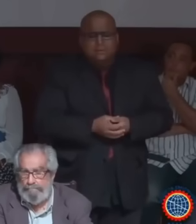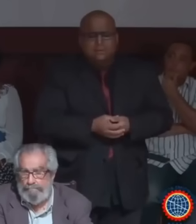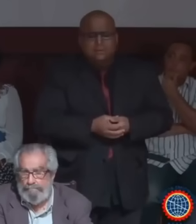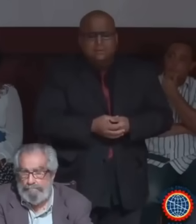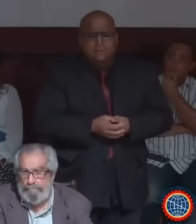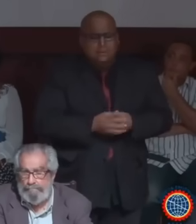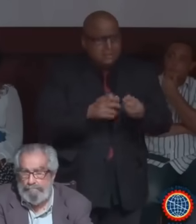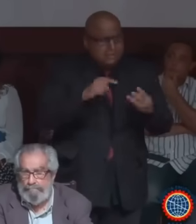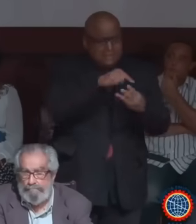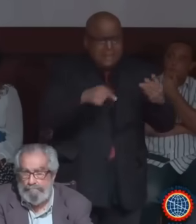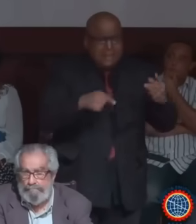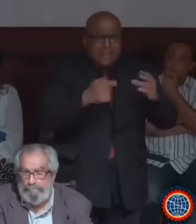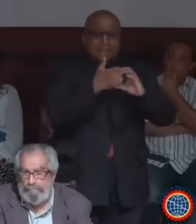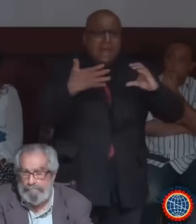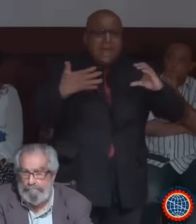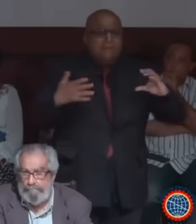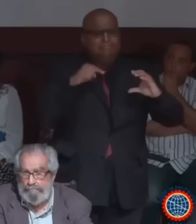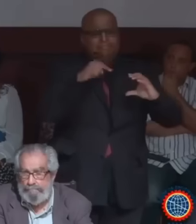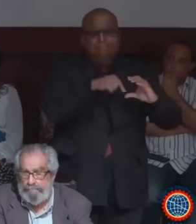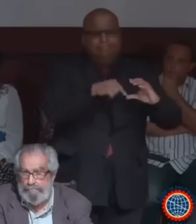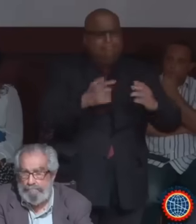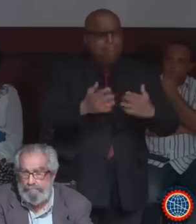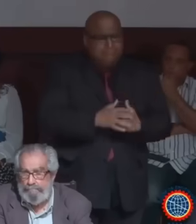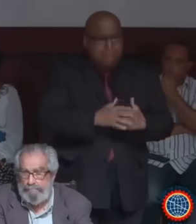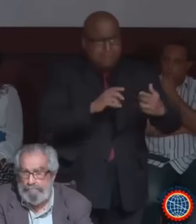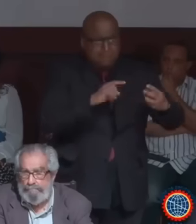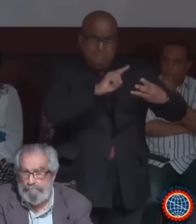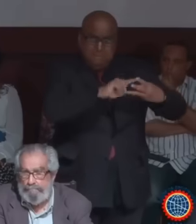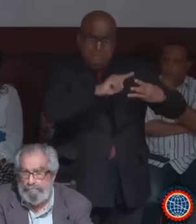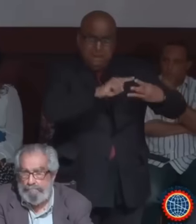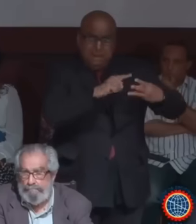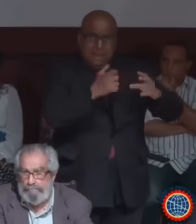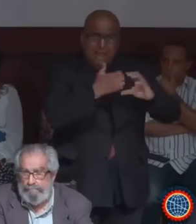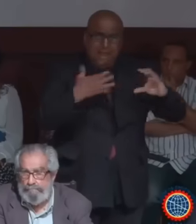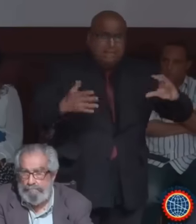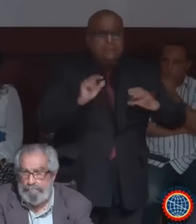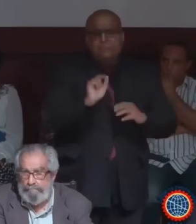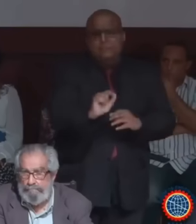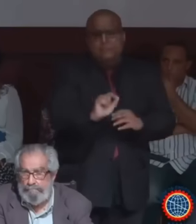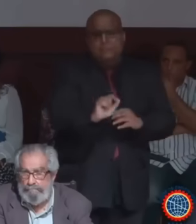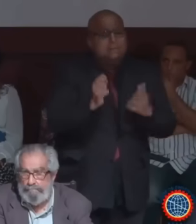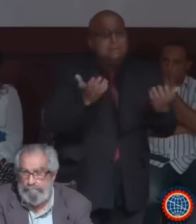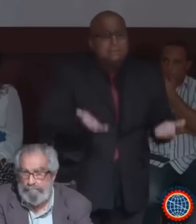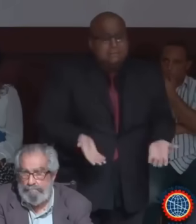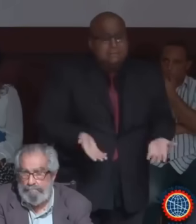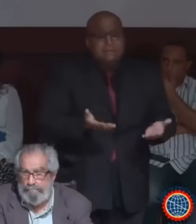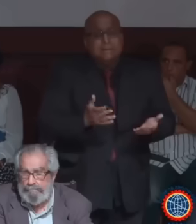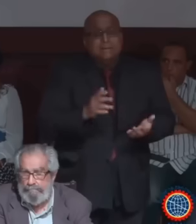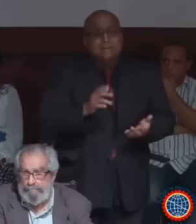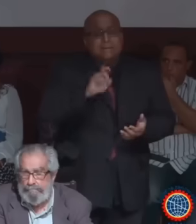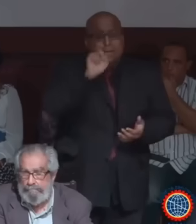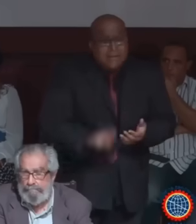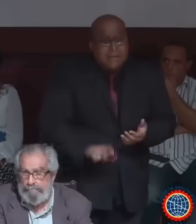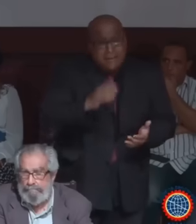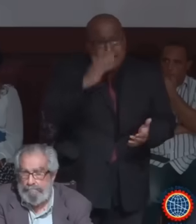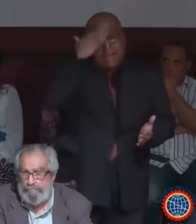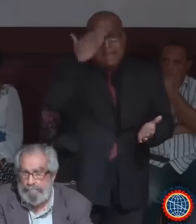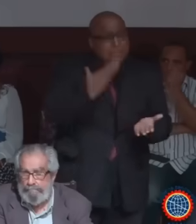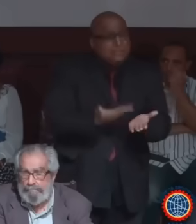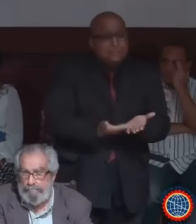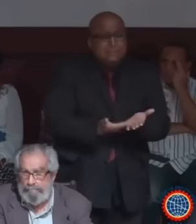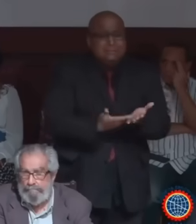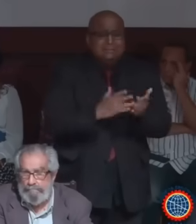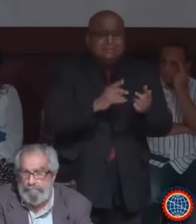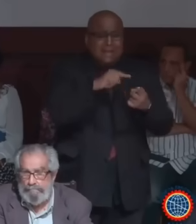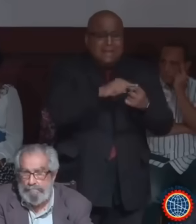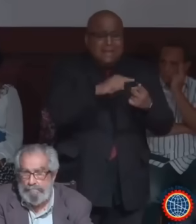tinham três características. A primeira delas é que ela era de viés nacionalista. E ele